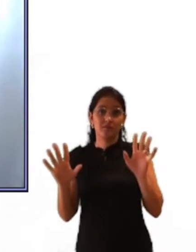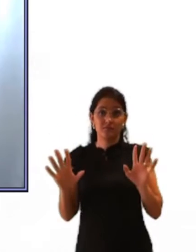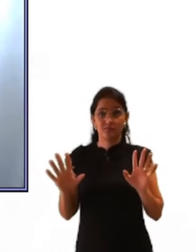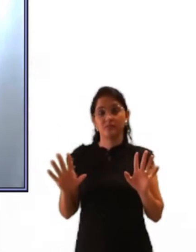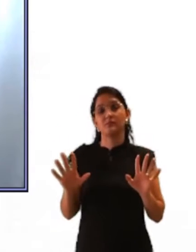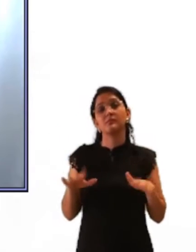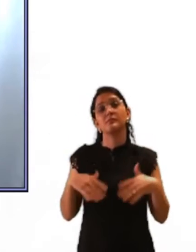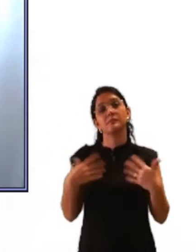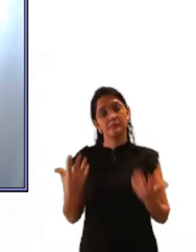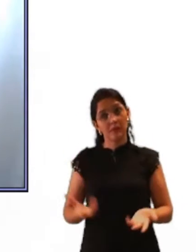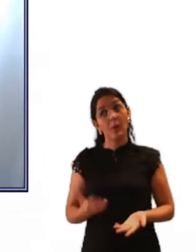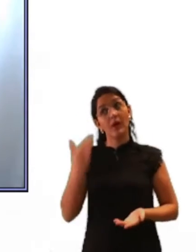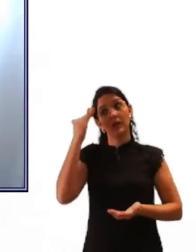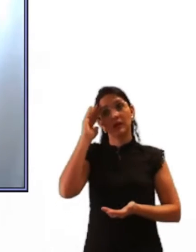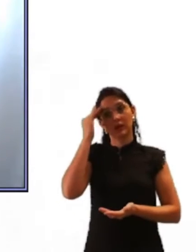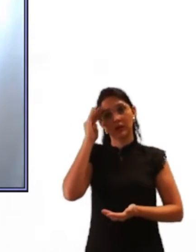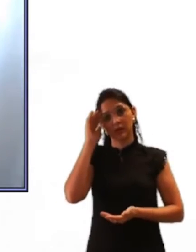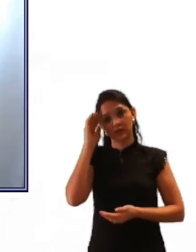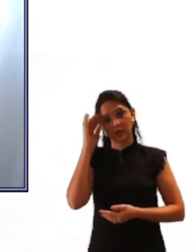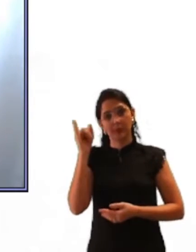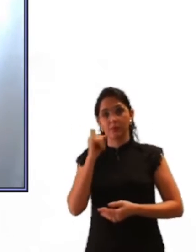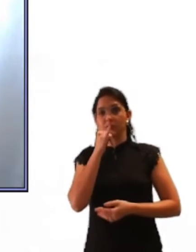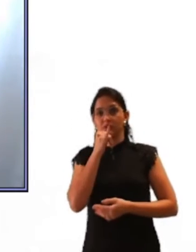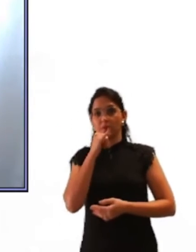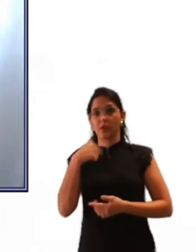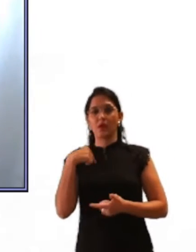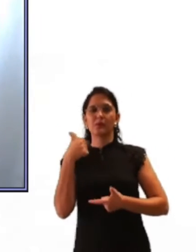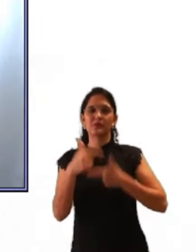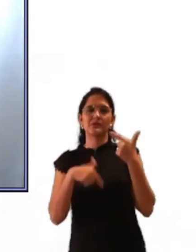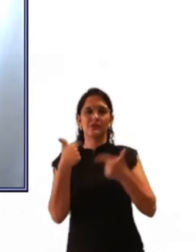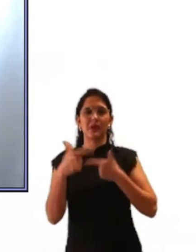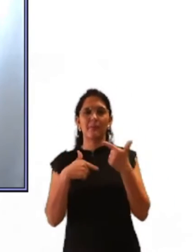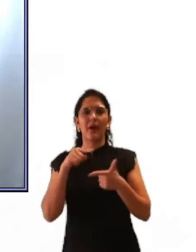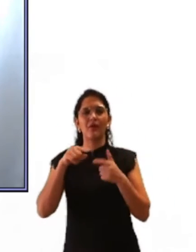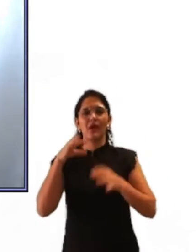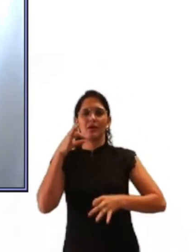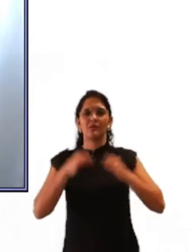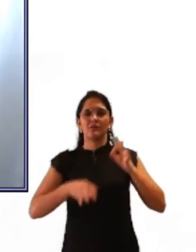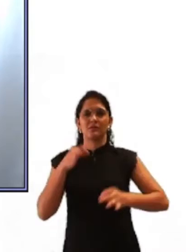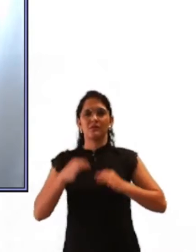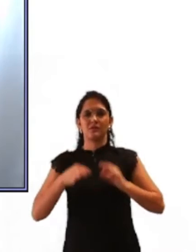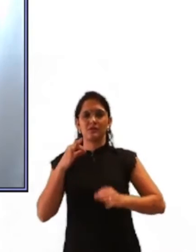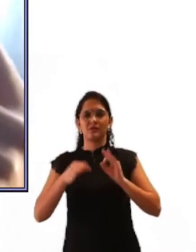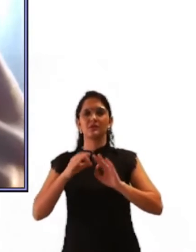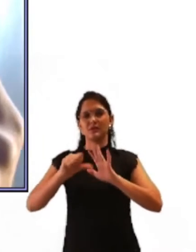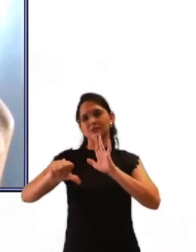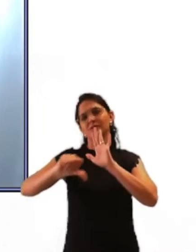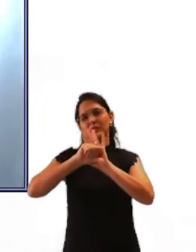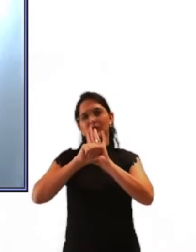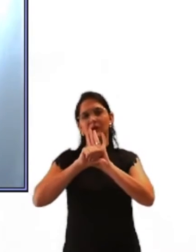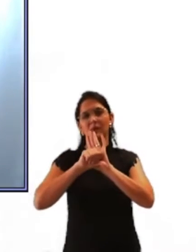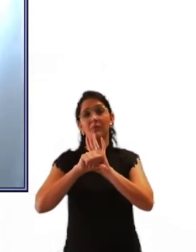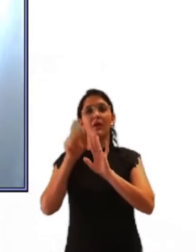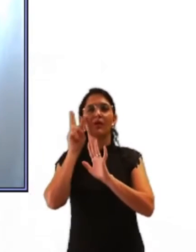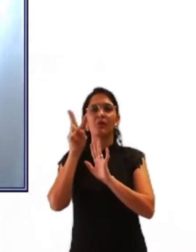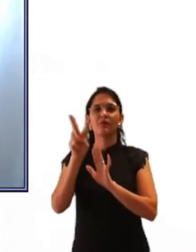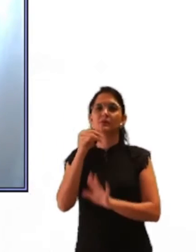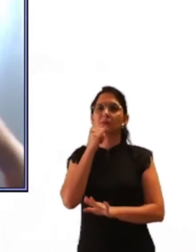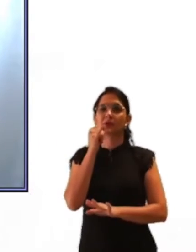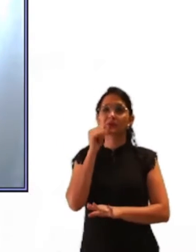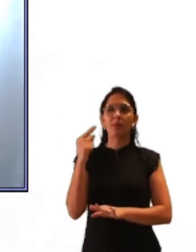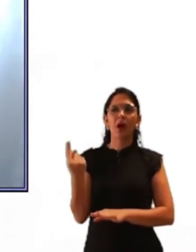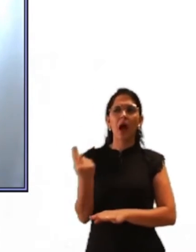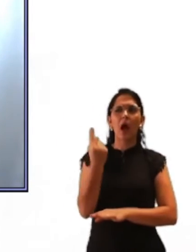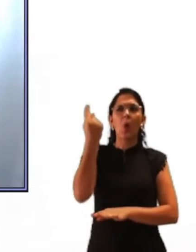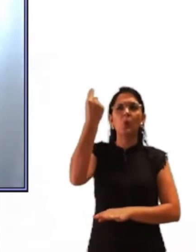subjetiva, né? Eu trabalho na justiça criminal, então eu vejo isso muito claramente. As pessoas, altura, peso,